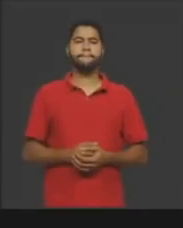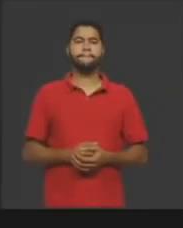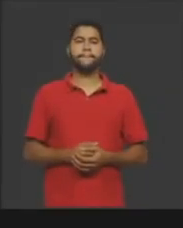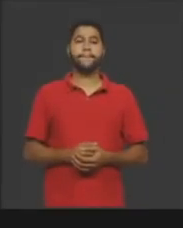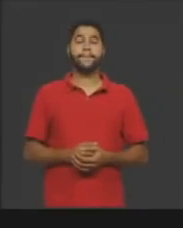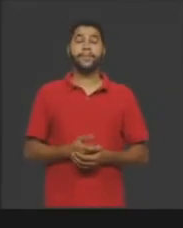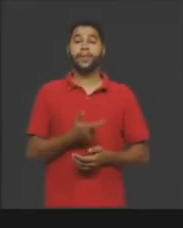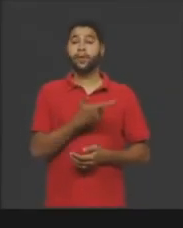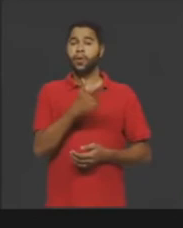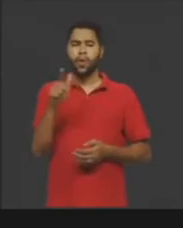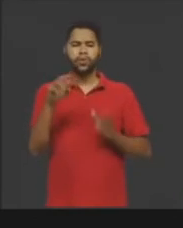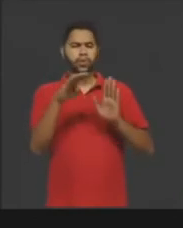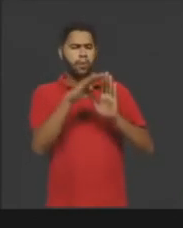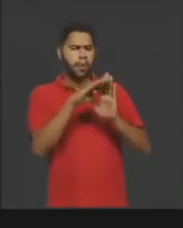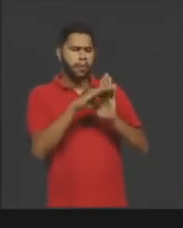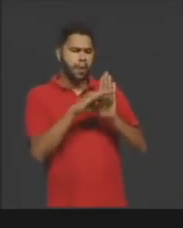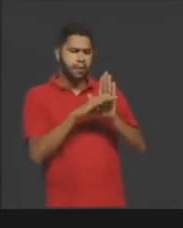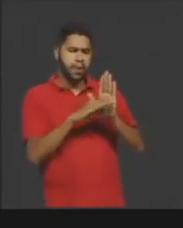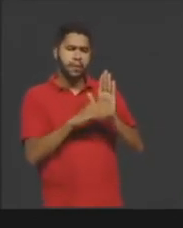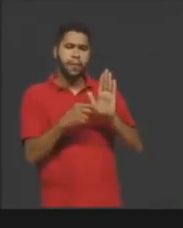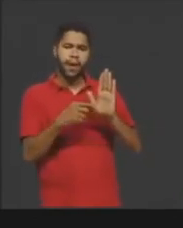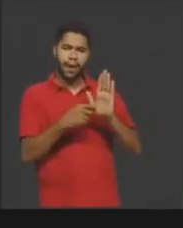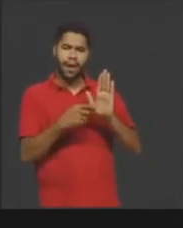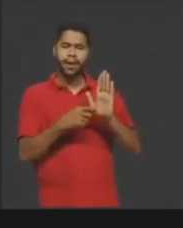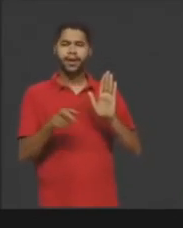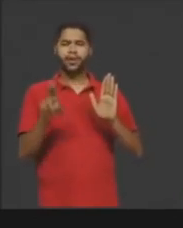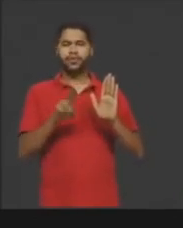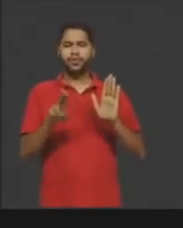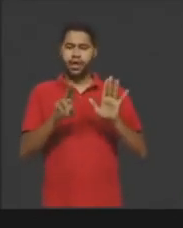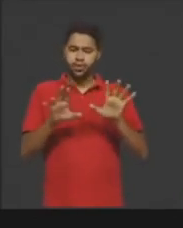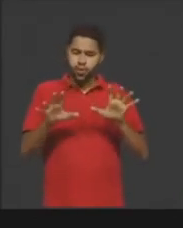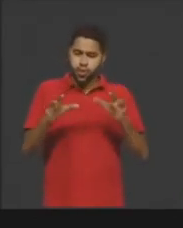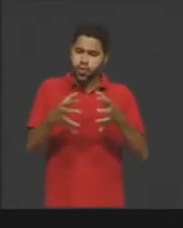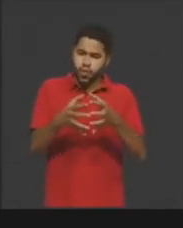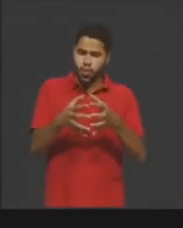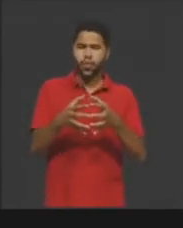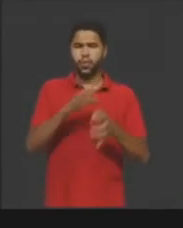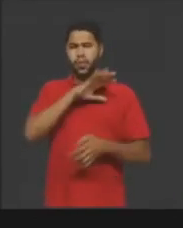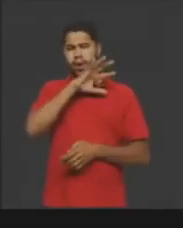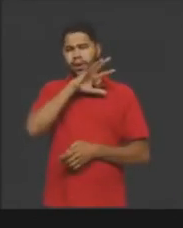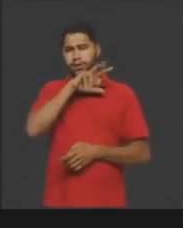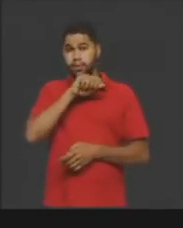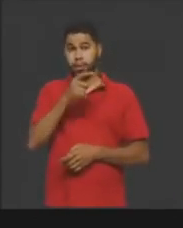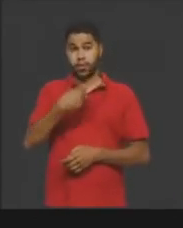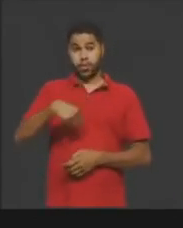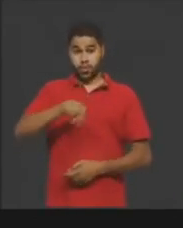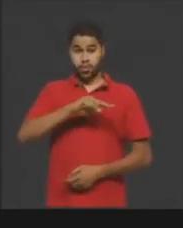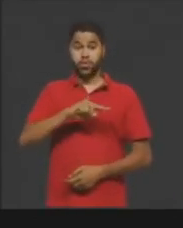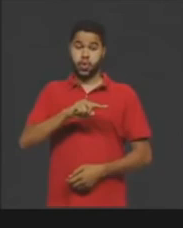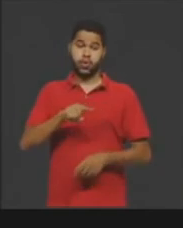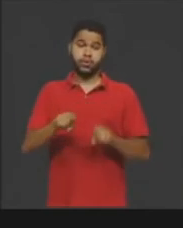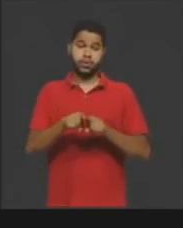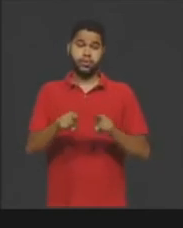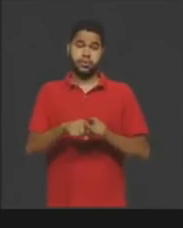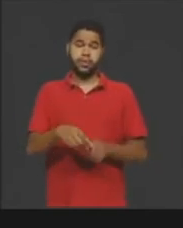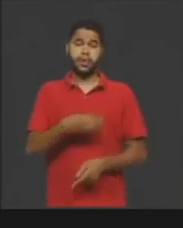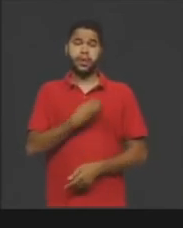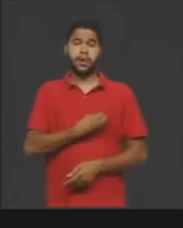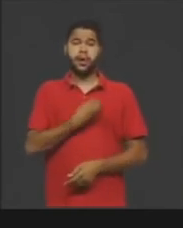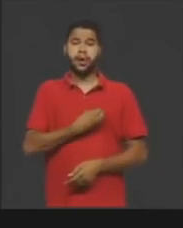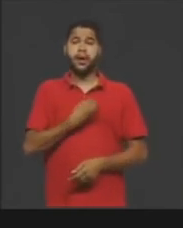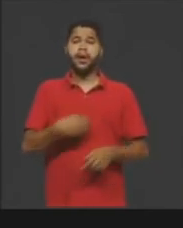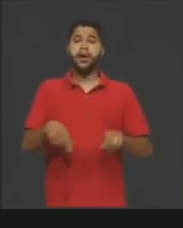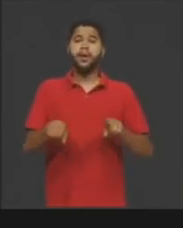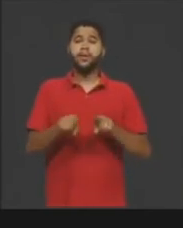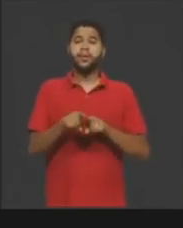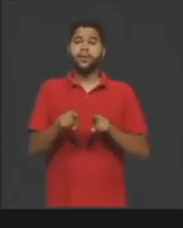Outro critério de classificação que é usado no reino dos animais, no reino ao qual nós pertencemos, é um critério